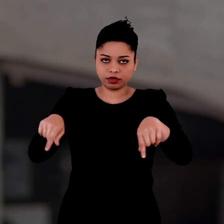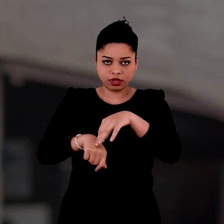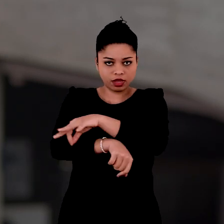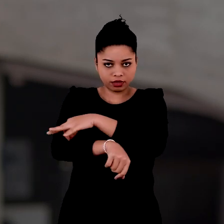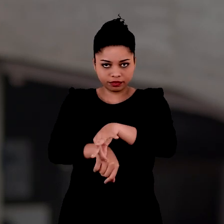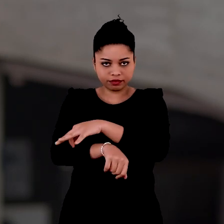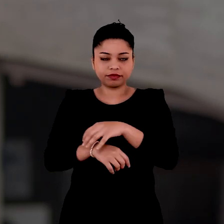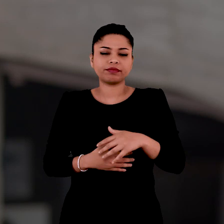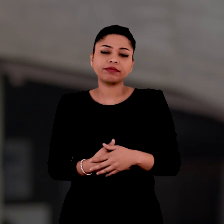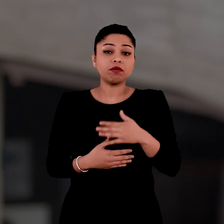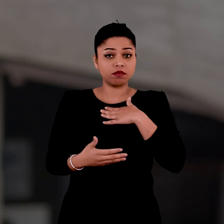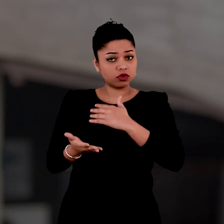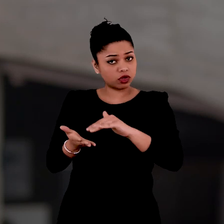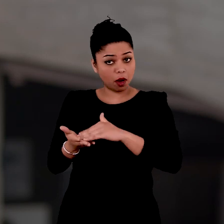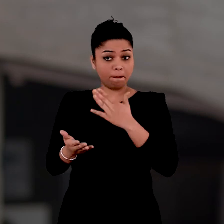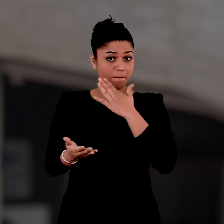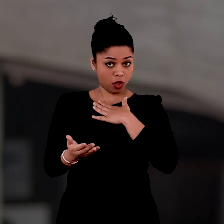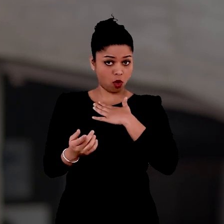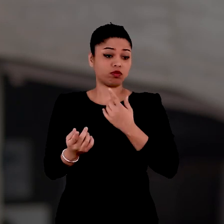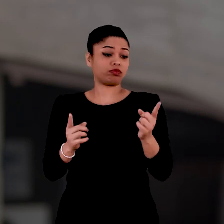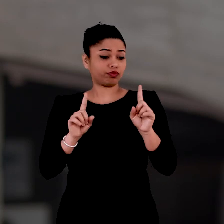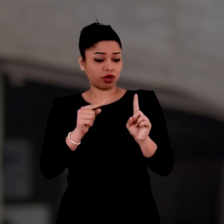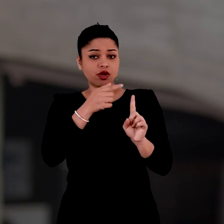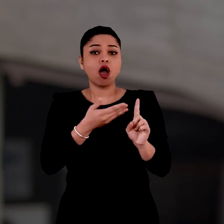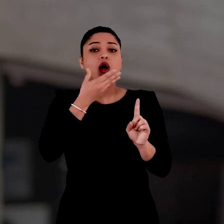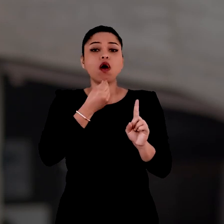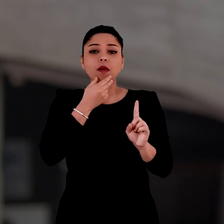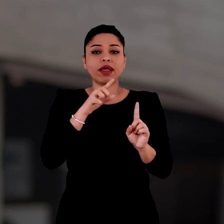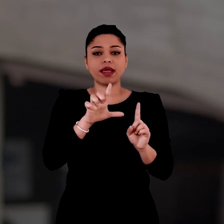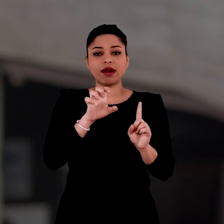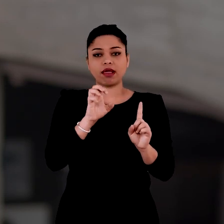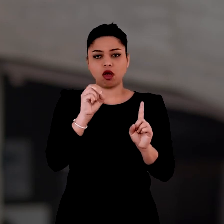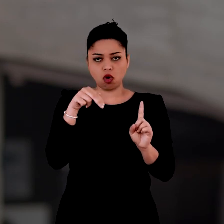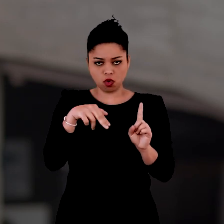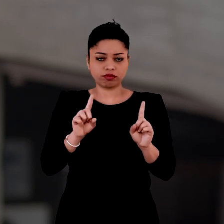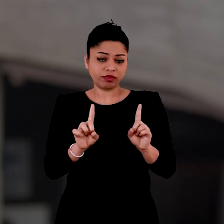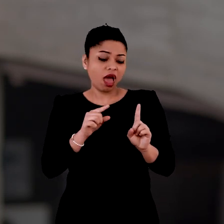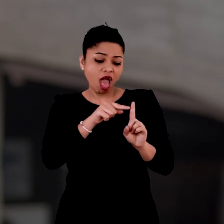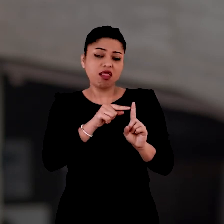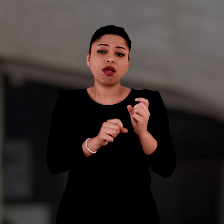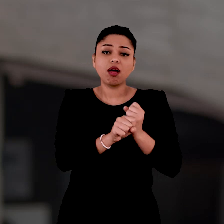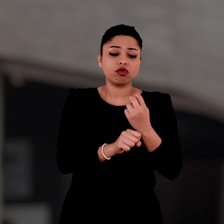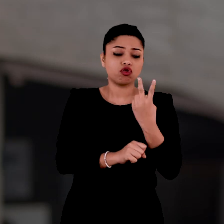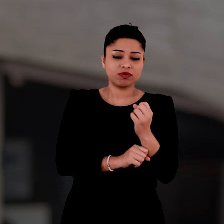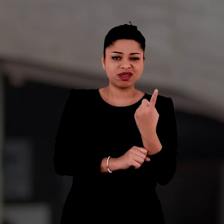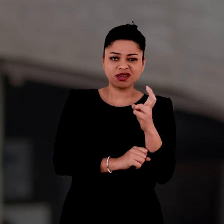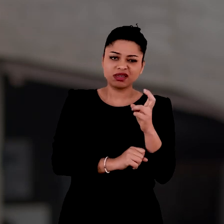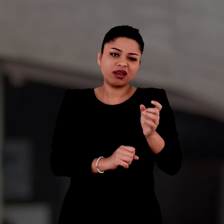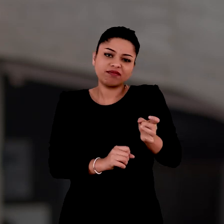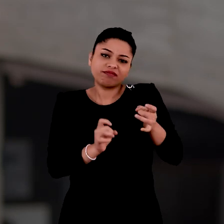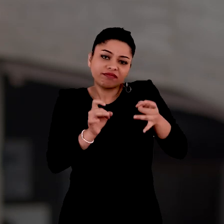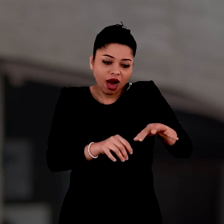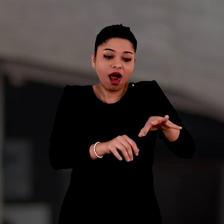da arquitetura para entrar na incorporação. E eu diria que foi um presente, porque é a partir